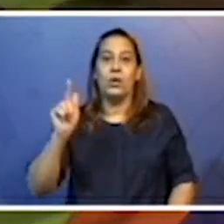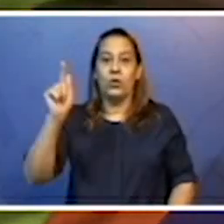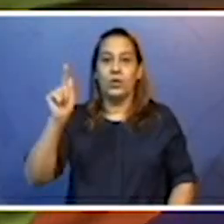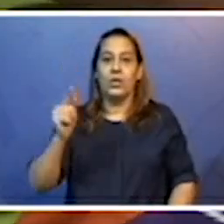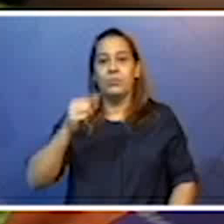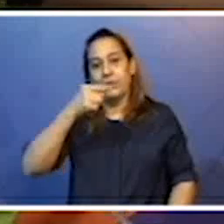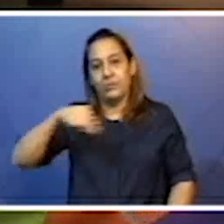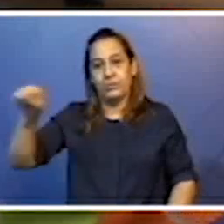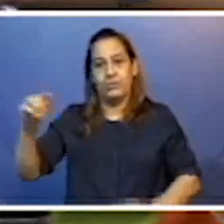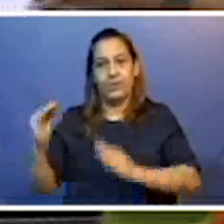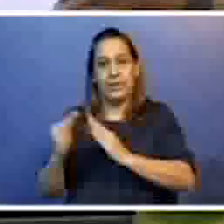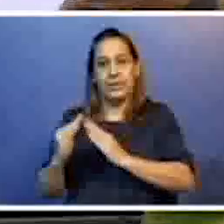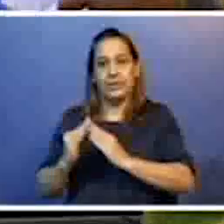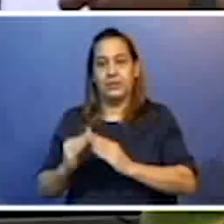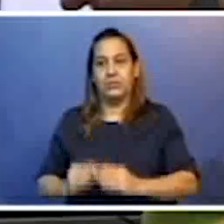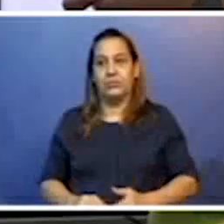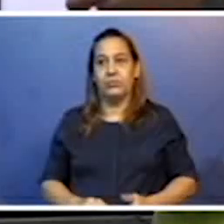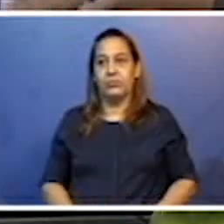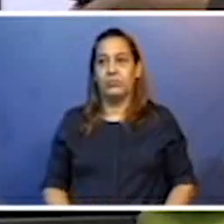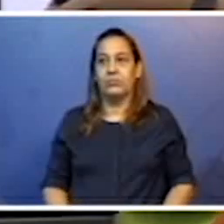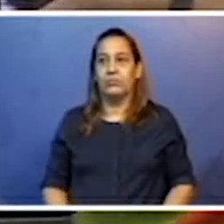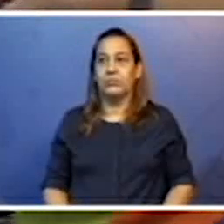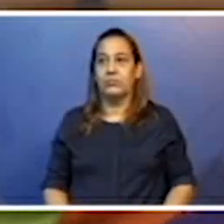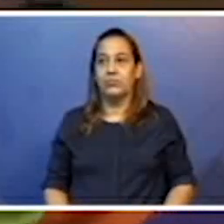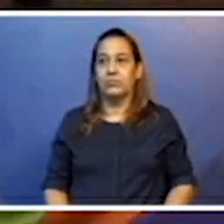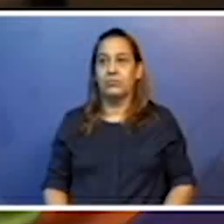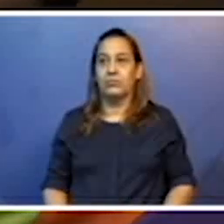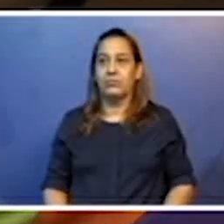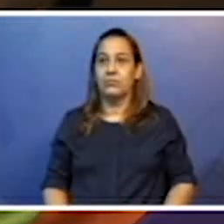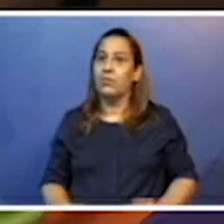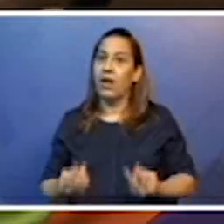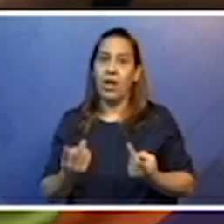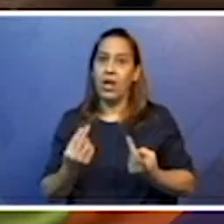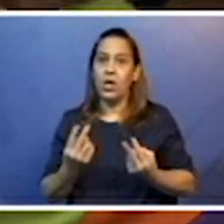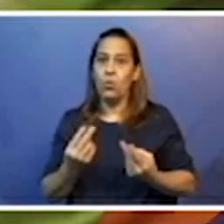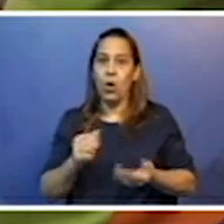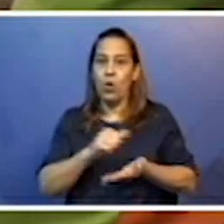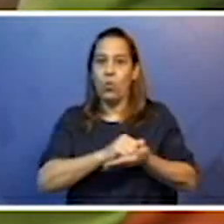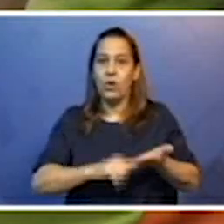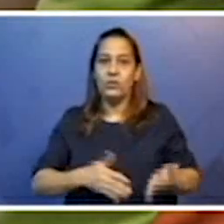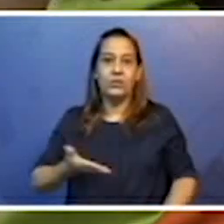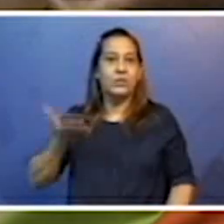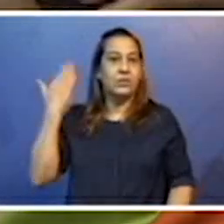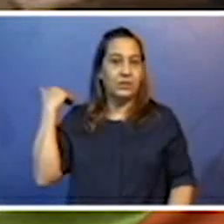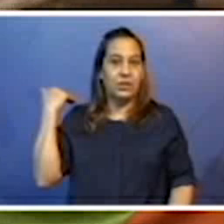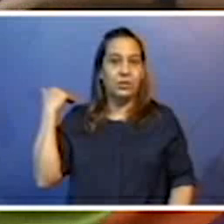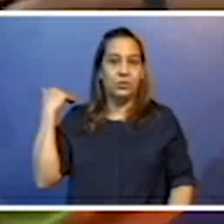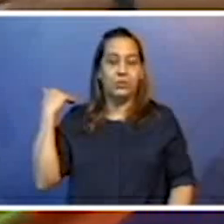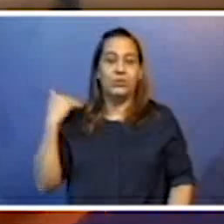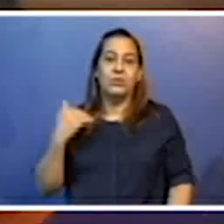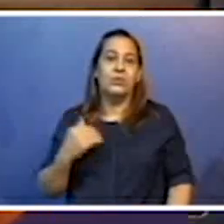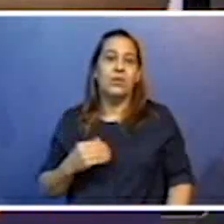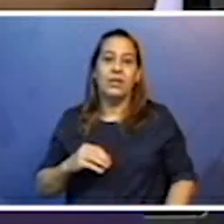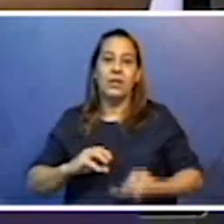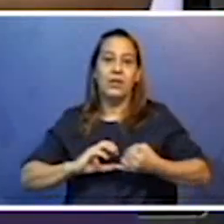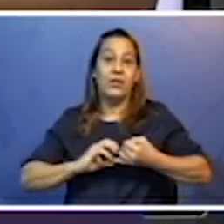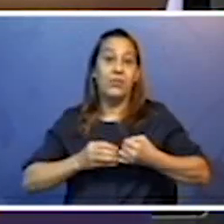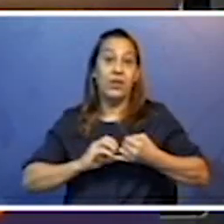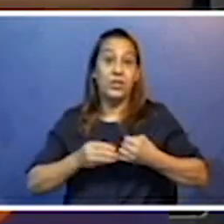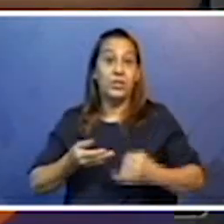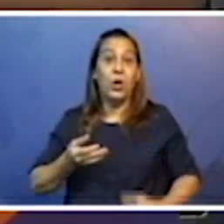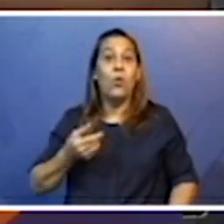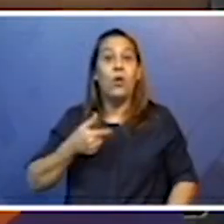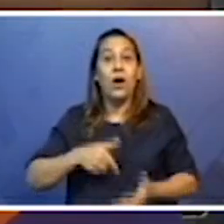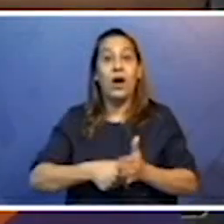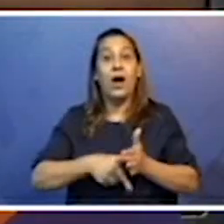casa? Gente, olha o exercício anterior. Não é a mesma coisa? Só que era pacote de feijão. Pacotes de